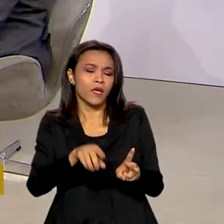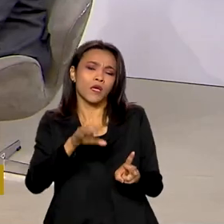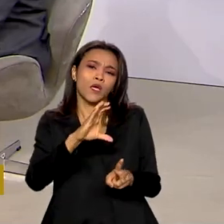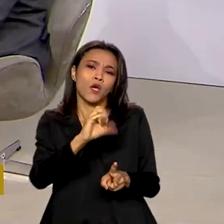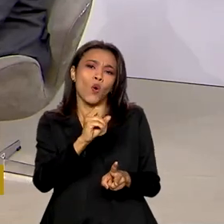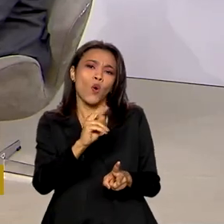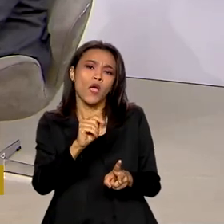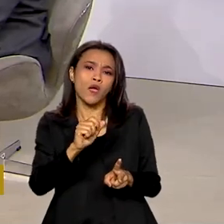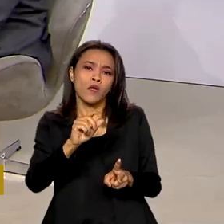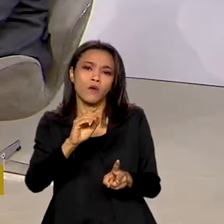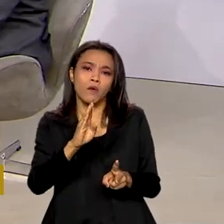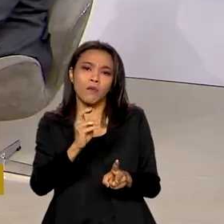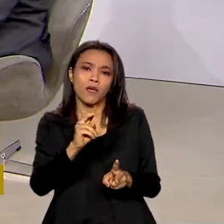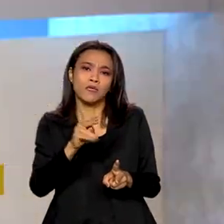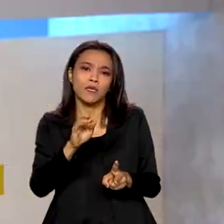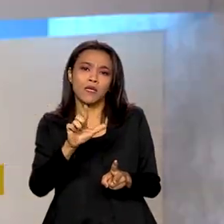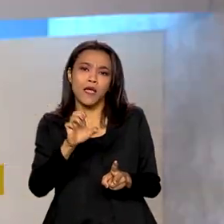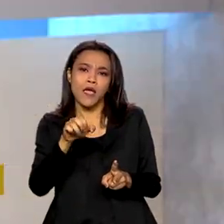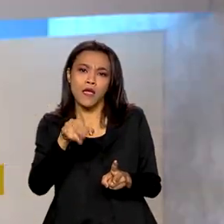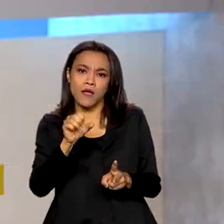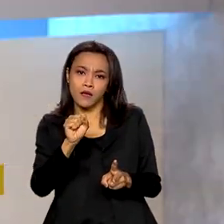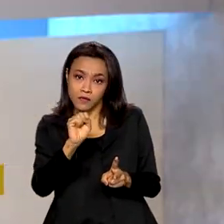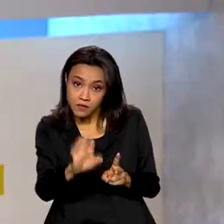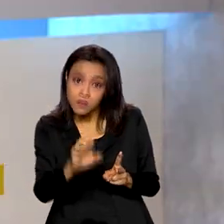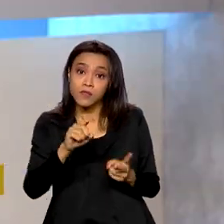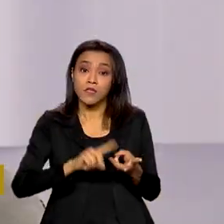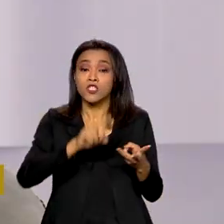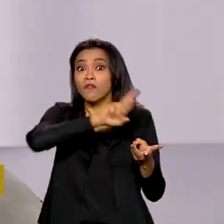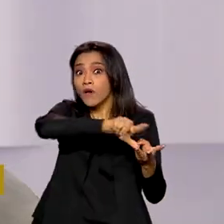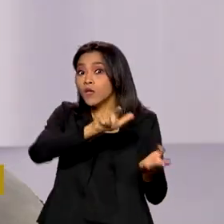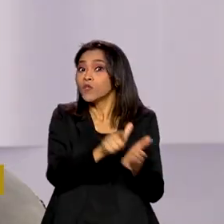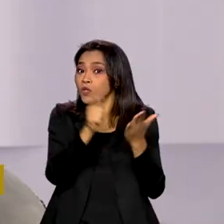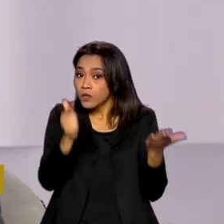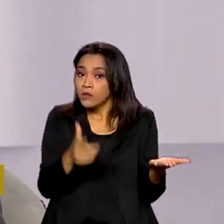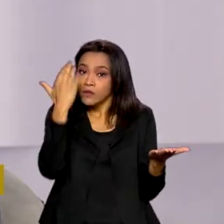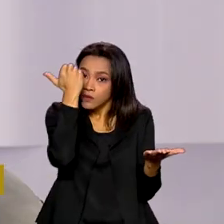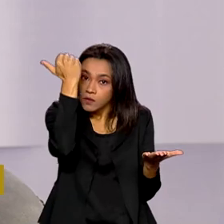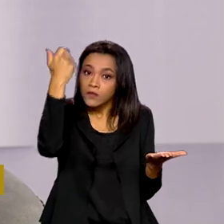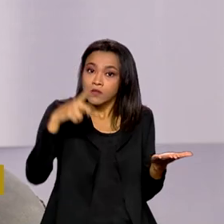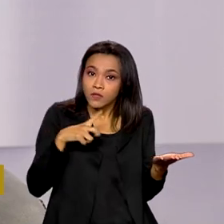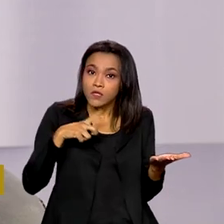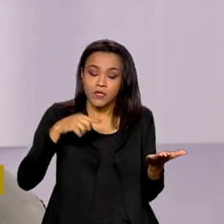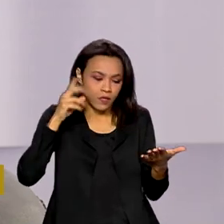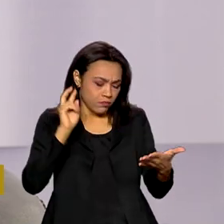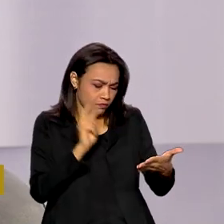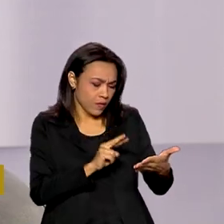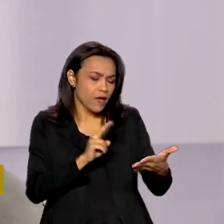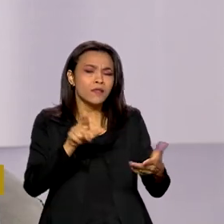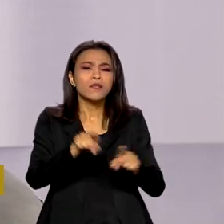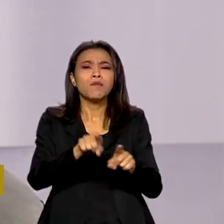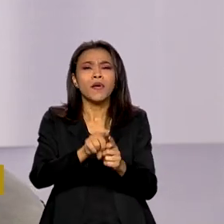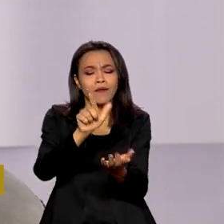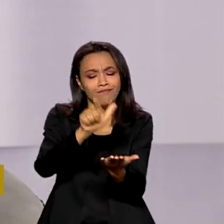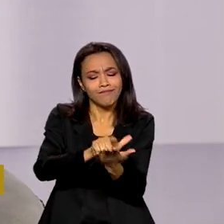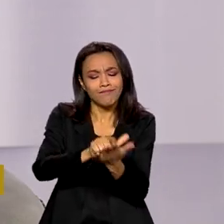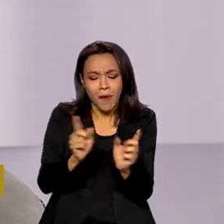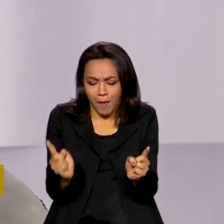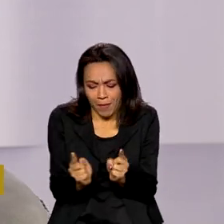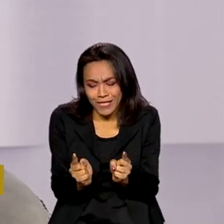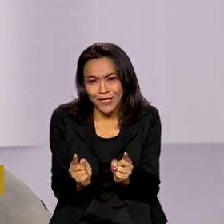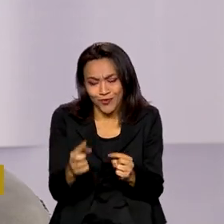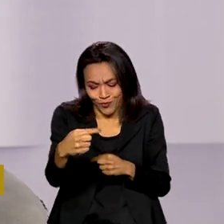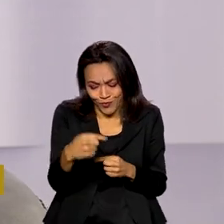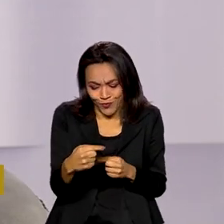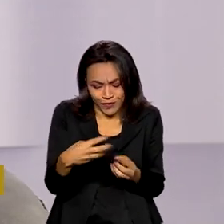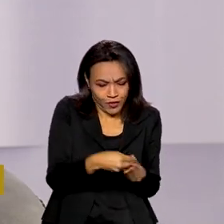alguns panfletos. Existe uma novidade nas pesquisas, que é a identificação de panfletos. Eram